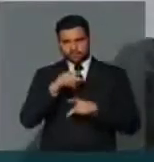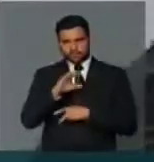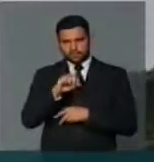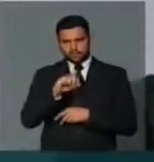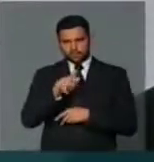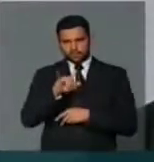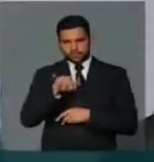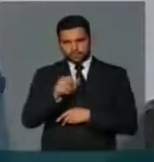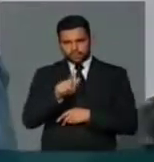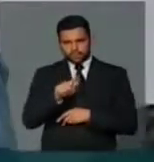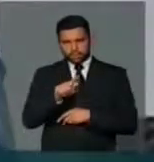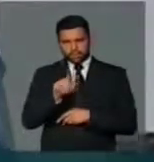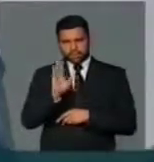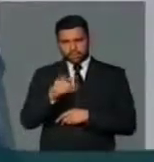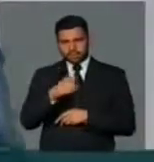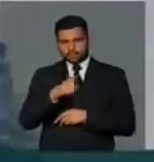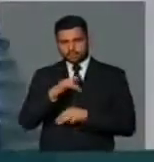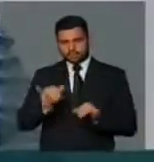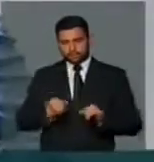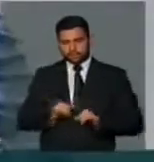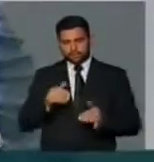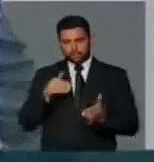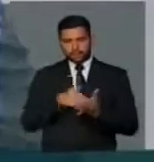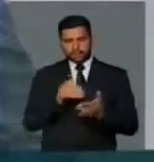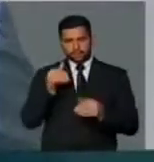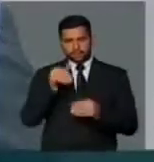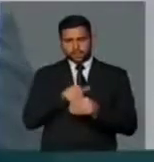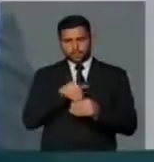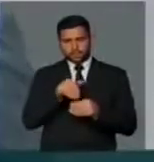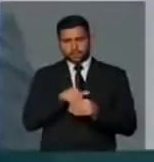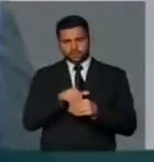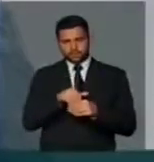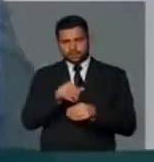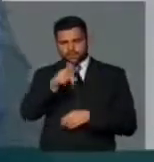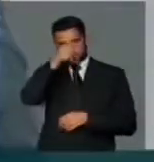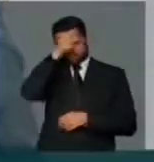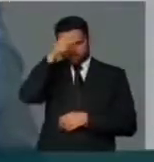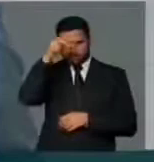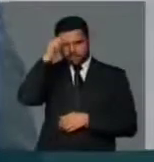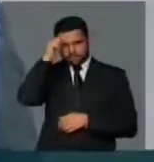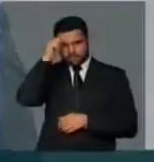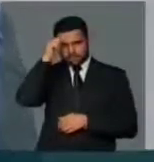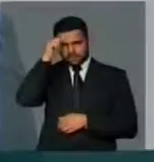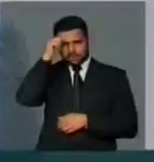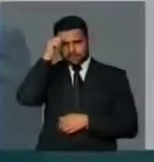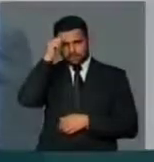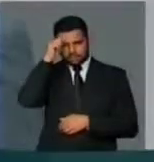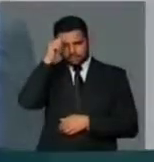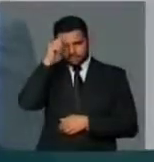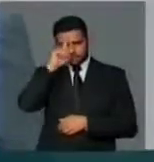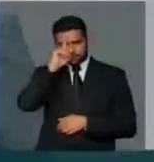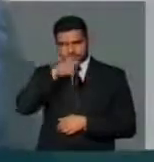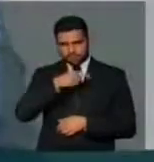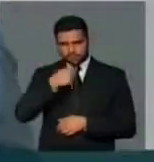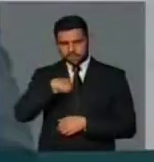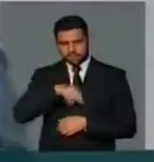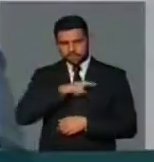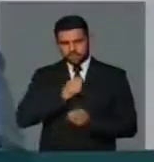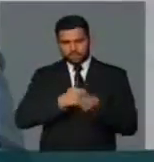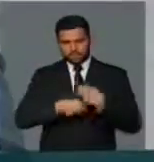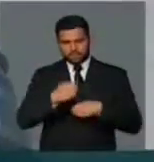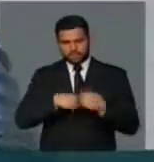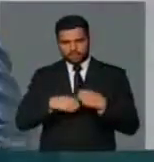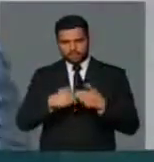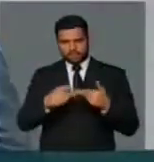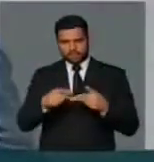Gongogi, que já foi vítima na última eleição para prefeito dos desmandos do poderio